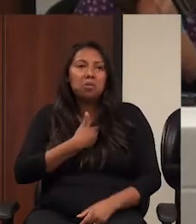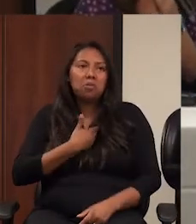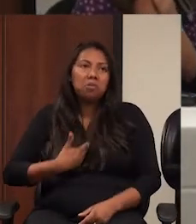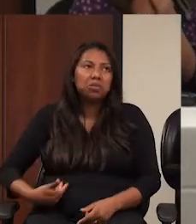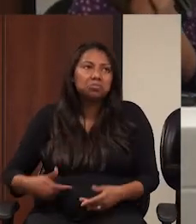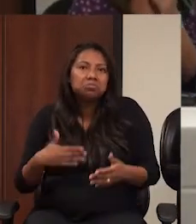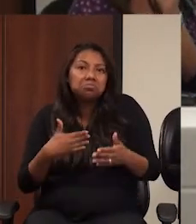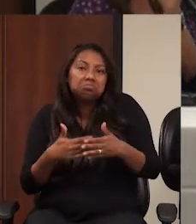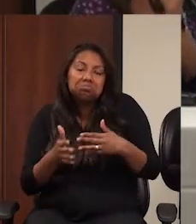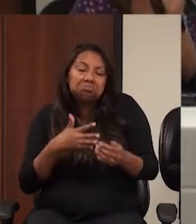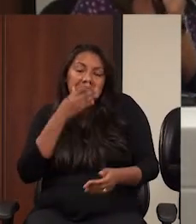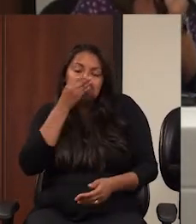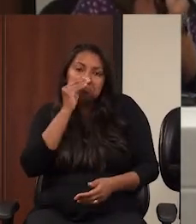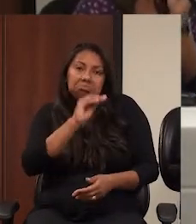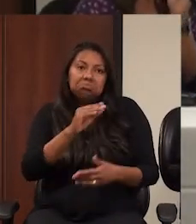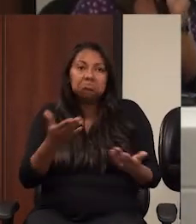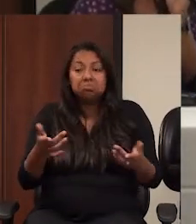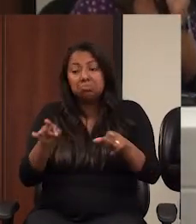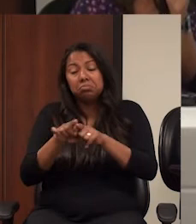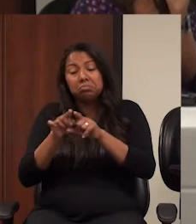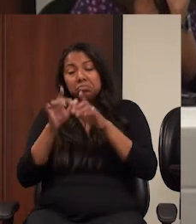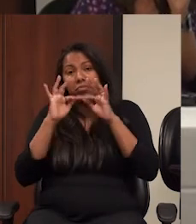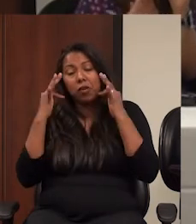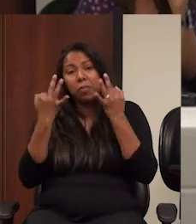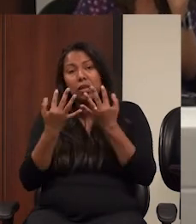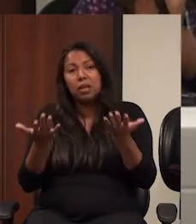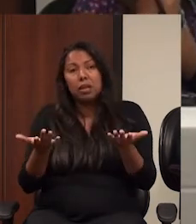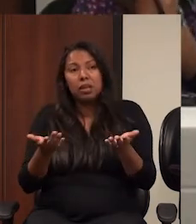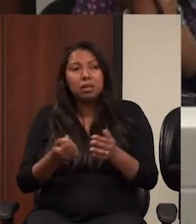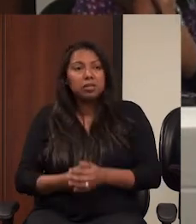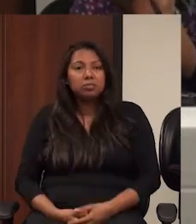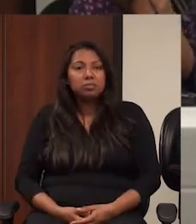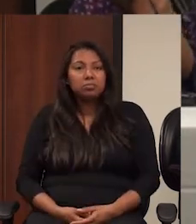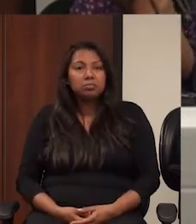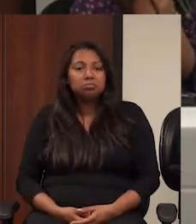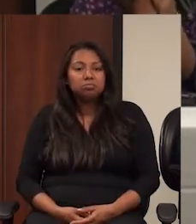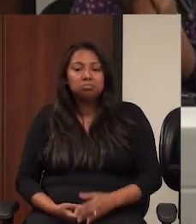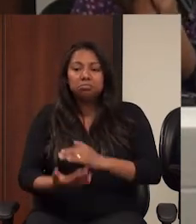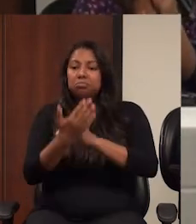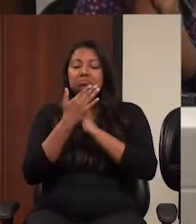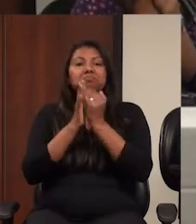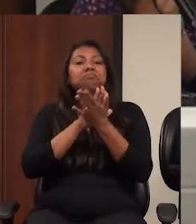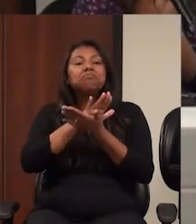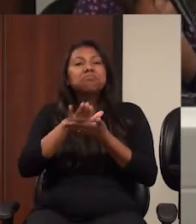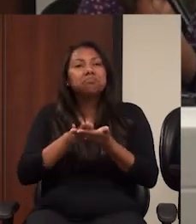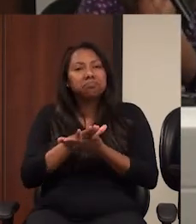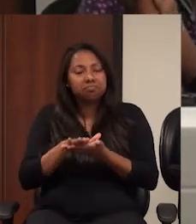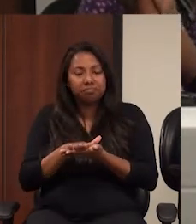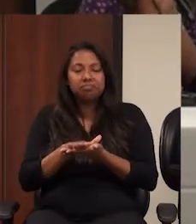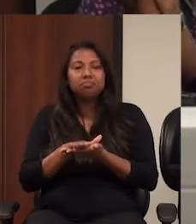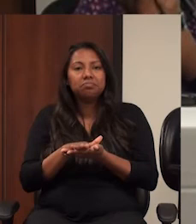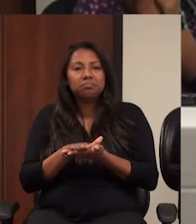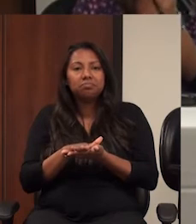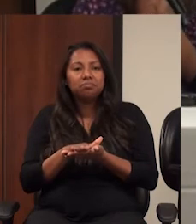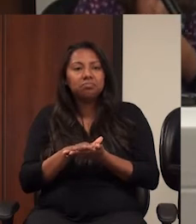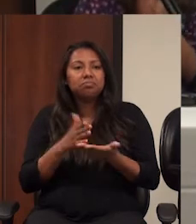importava, não as reconhecia, e as famílias também não tinham esse apoio para poder